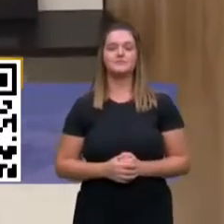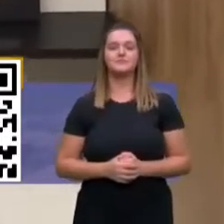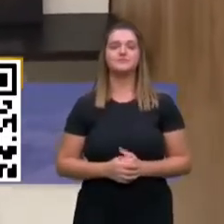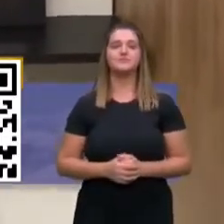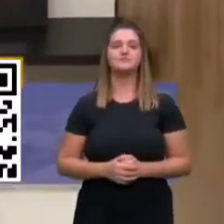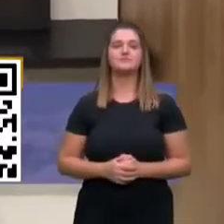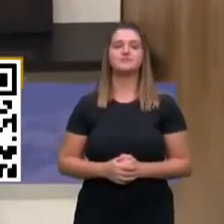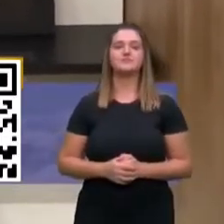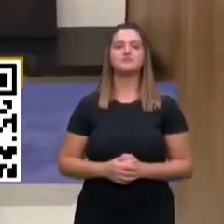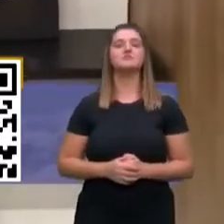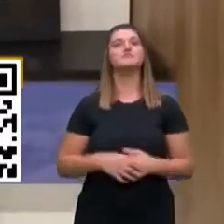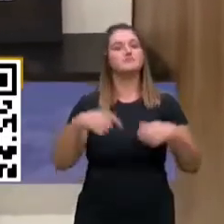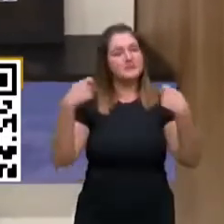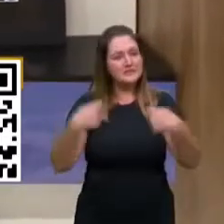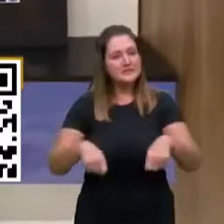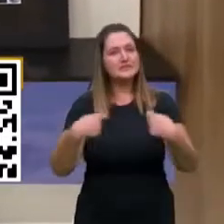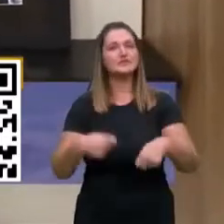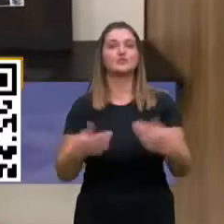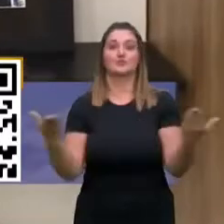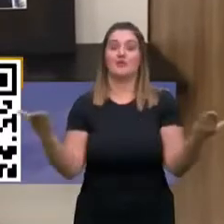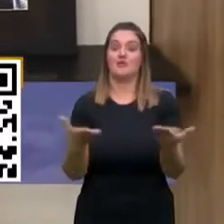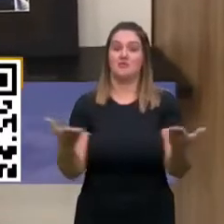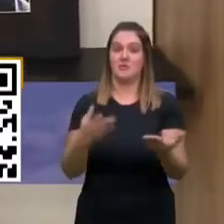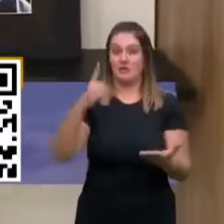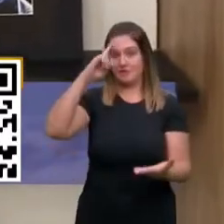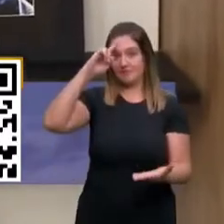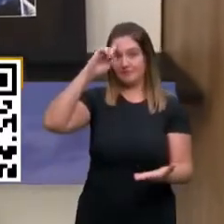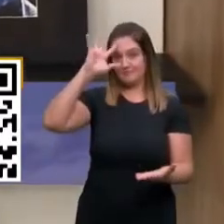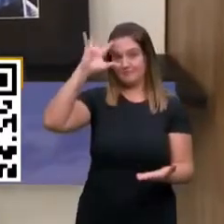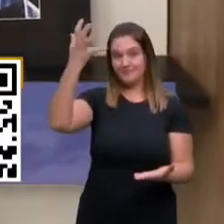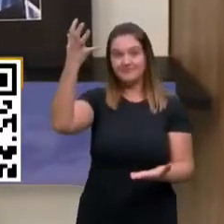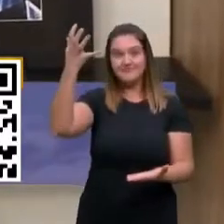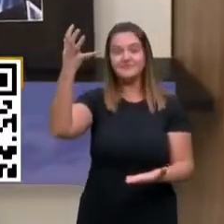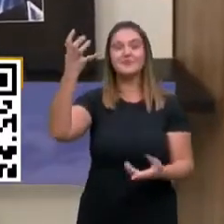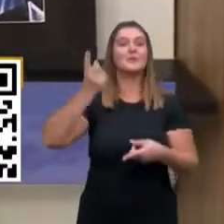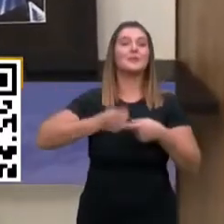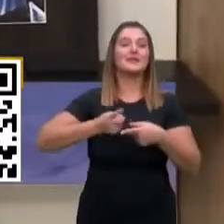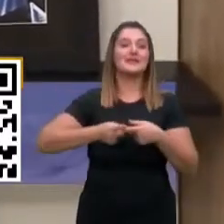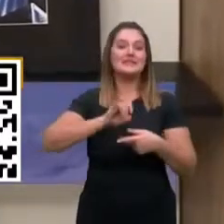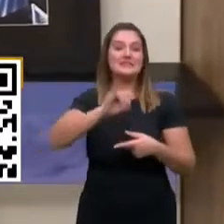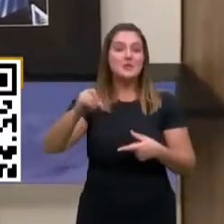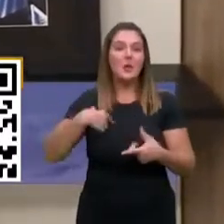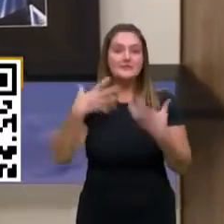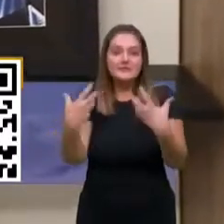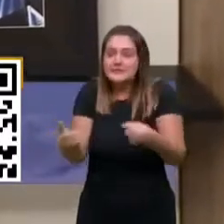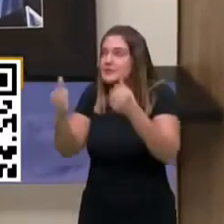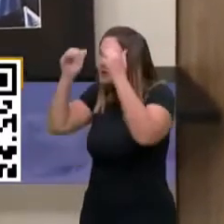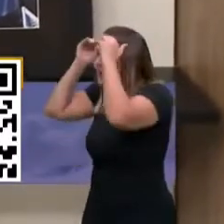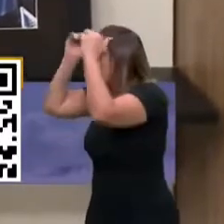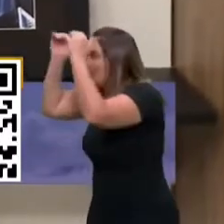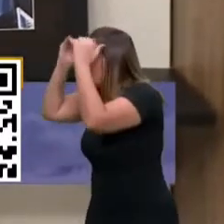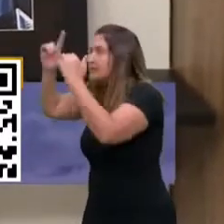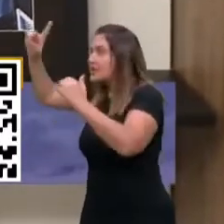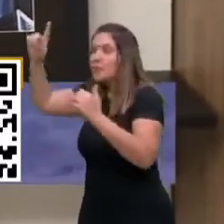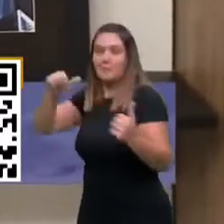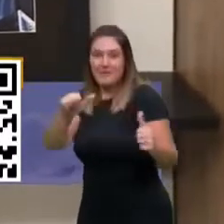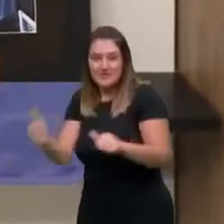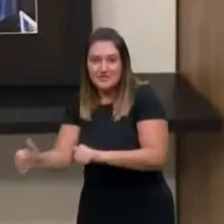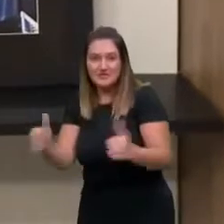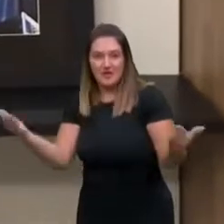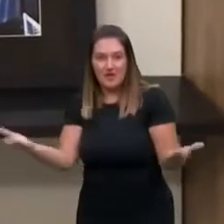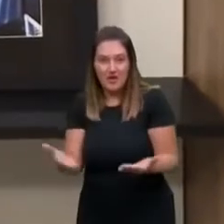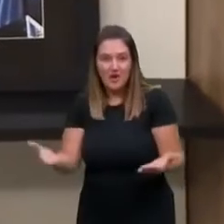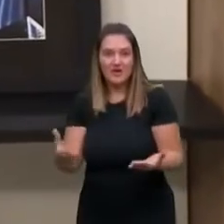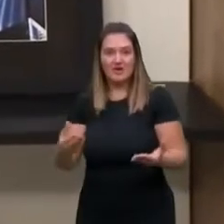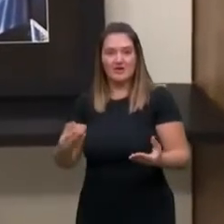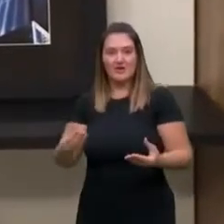seguinte: é preciso decidir agora. Quem anda com Jesus agora, quem aceita Jesus agora, quem se batiza